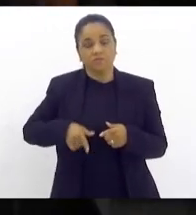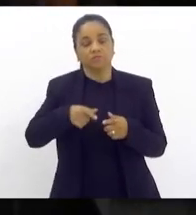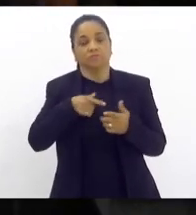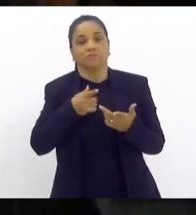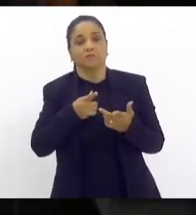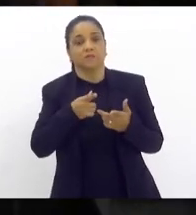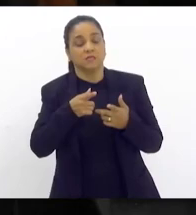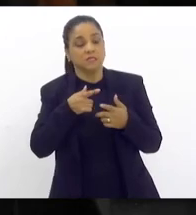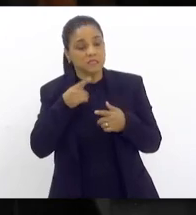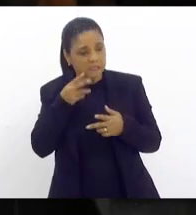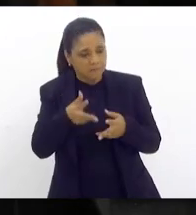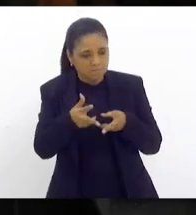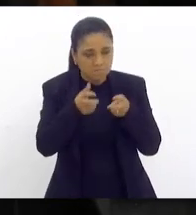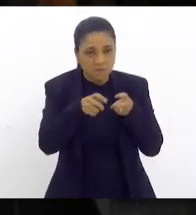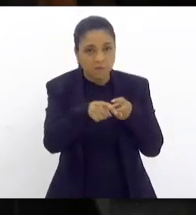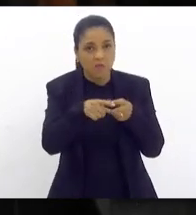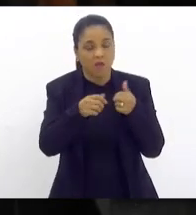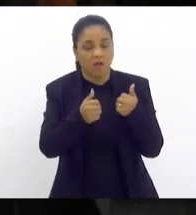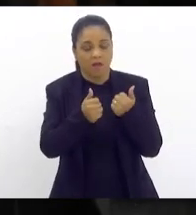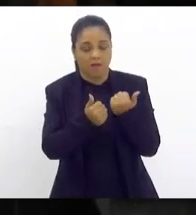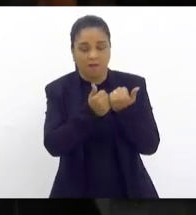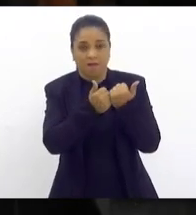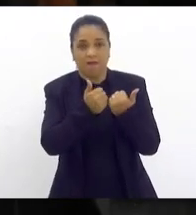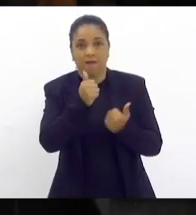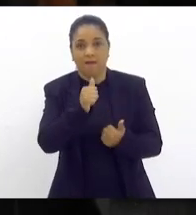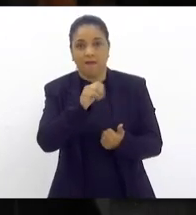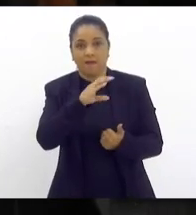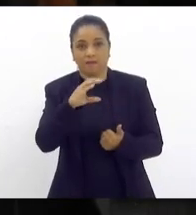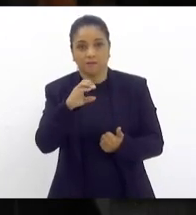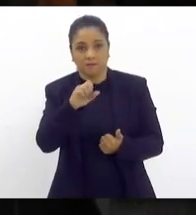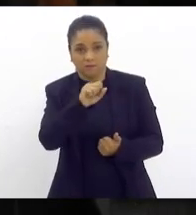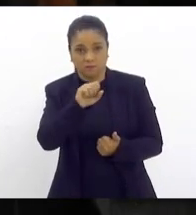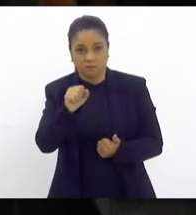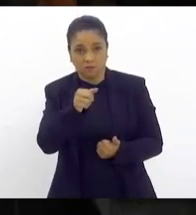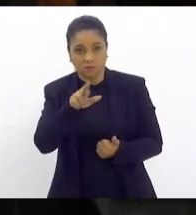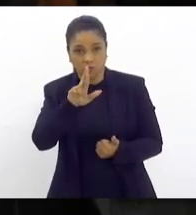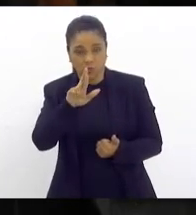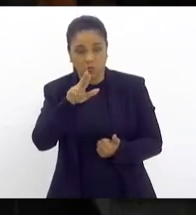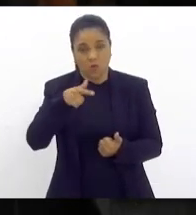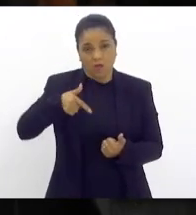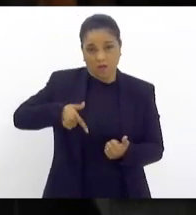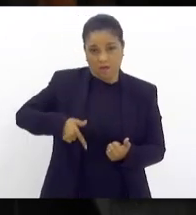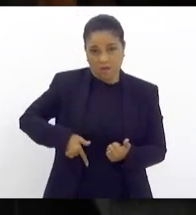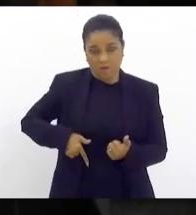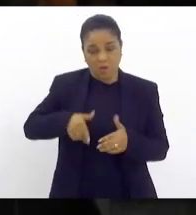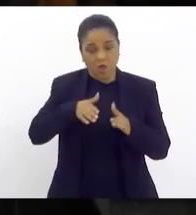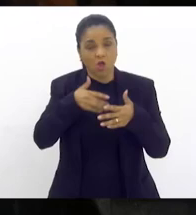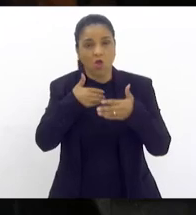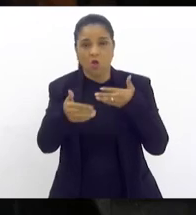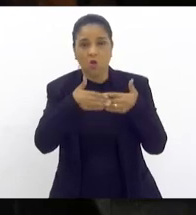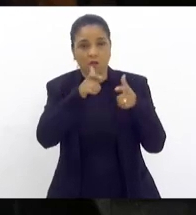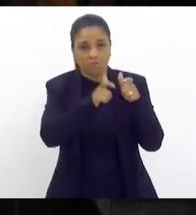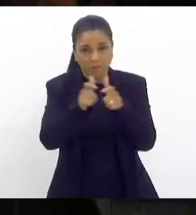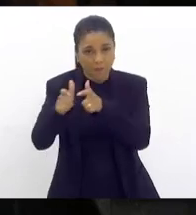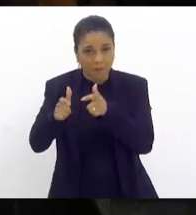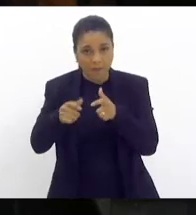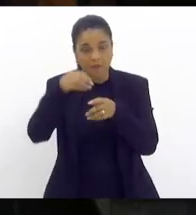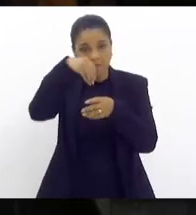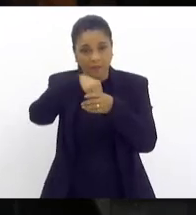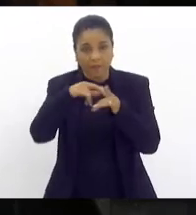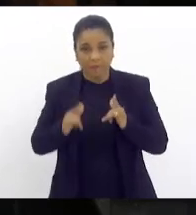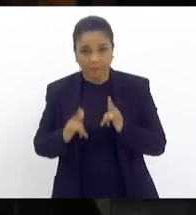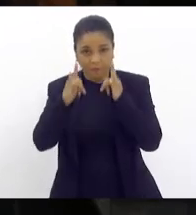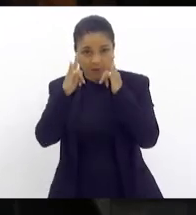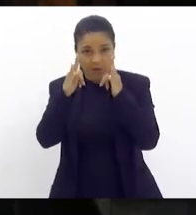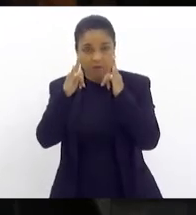presença de Deputado assessor portanto arma no plenário ou em qualquer dependência caberá o presidente o membro da